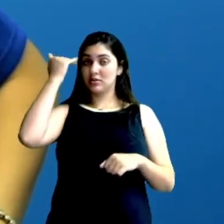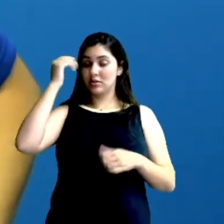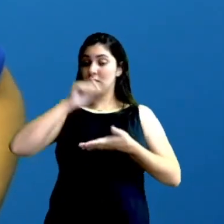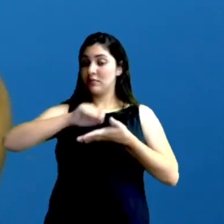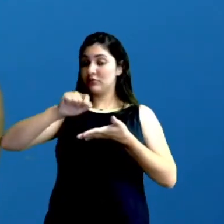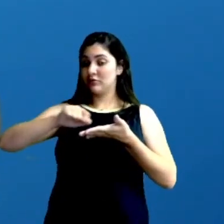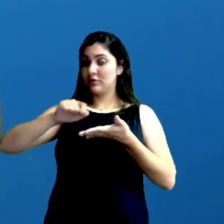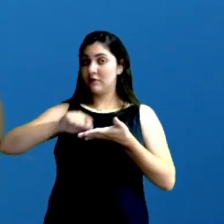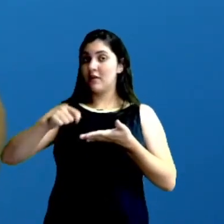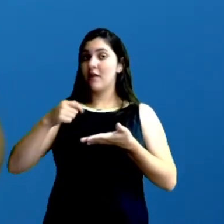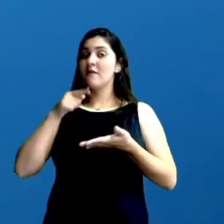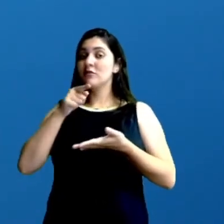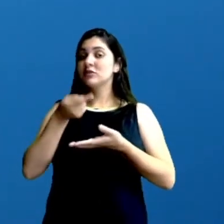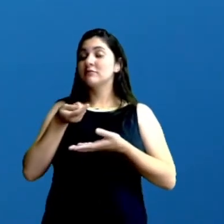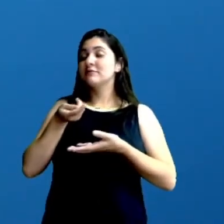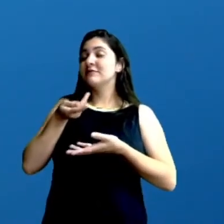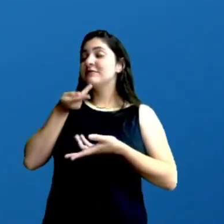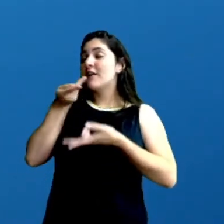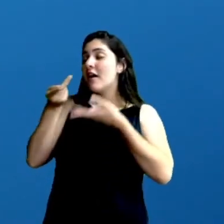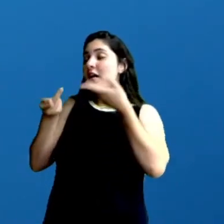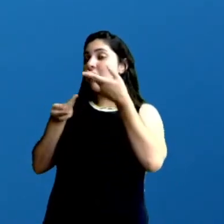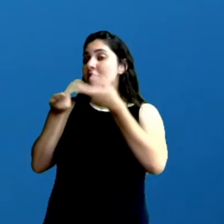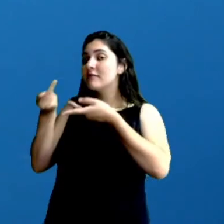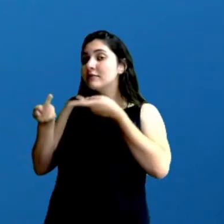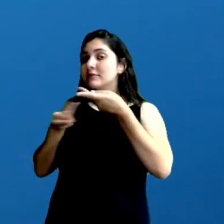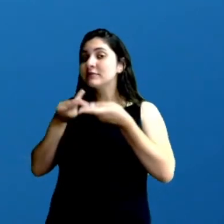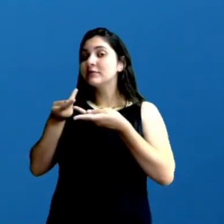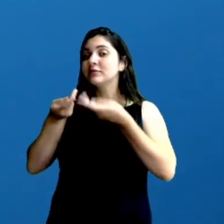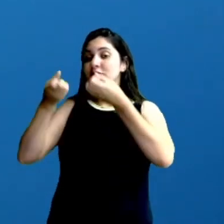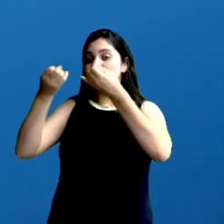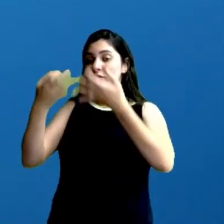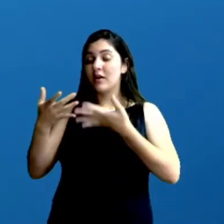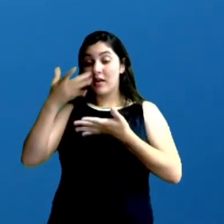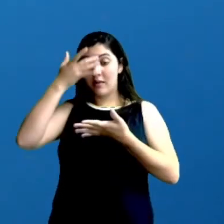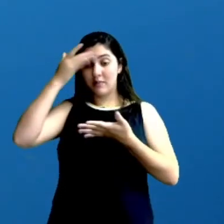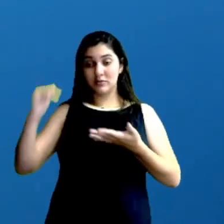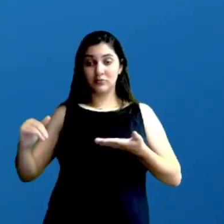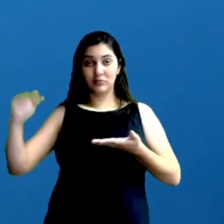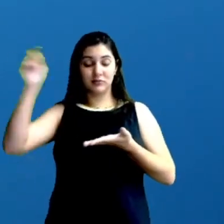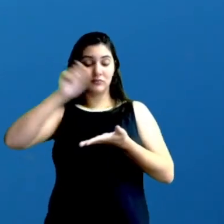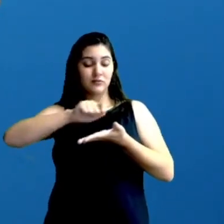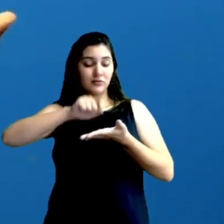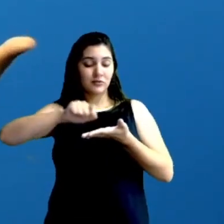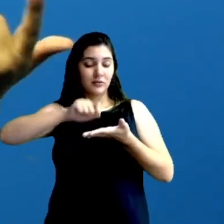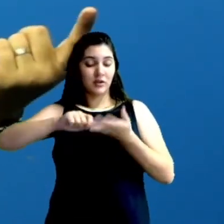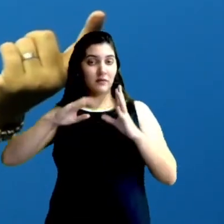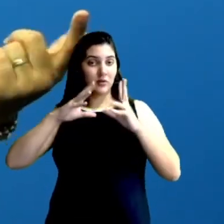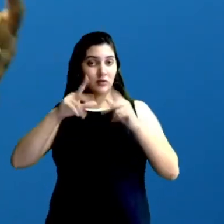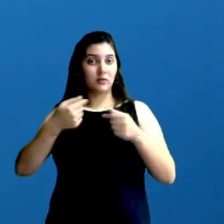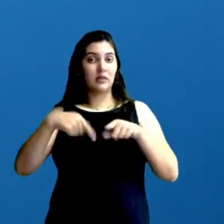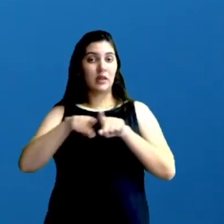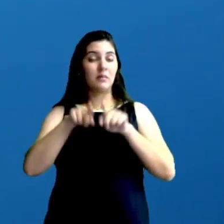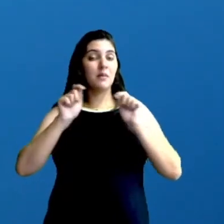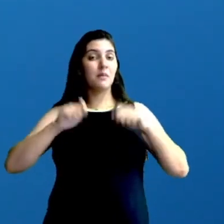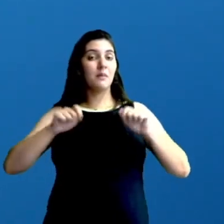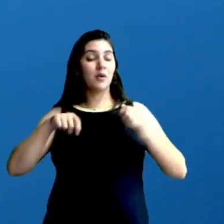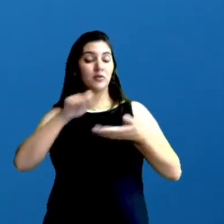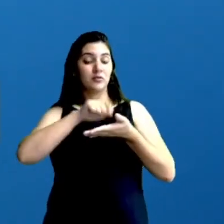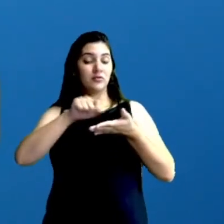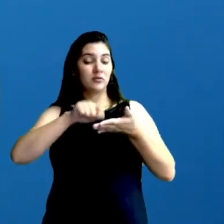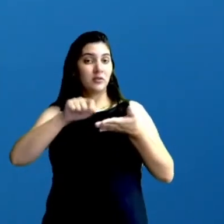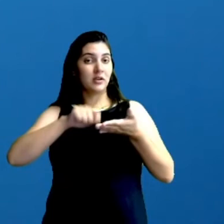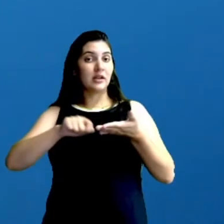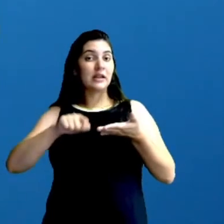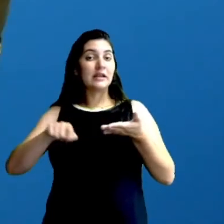escrever e você vai dizendo Aí ele vai lá ó escrevendo tudinho e também você pode escrever